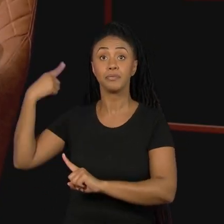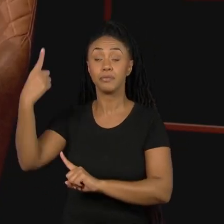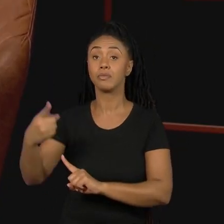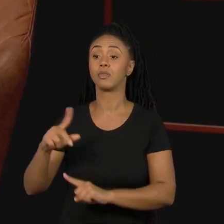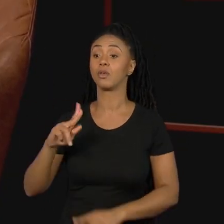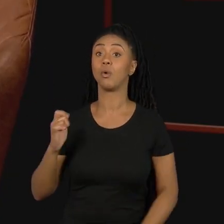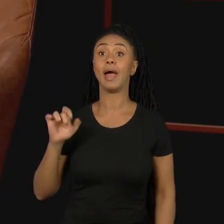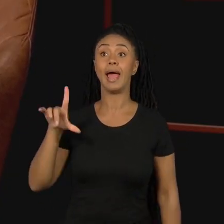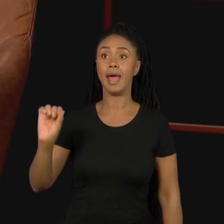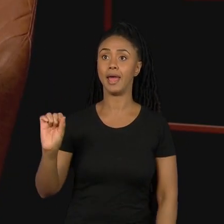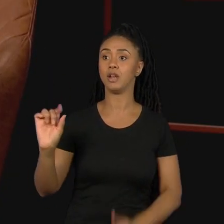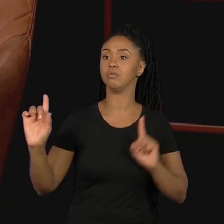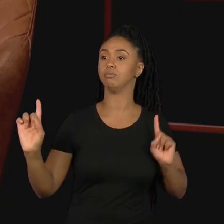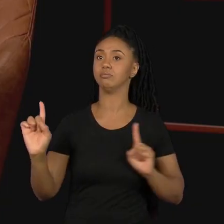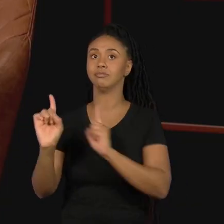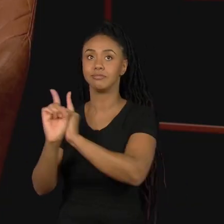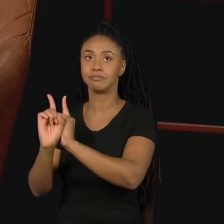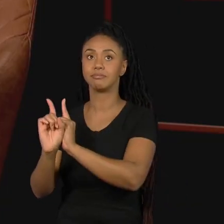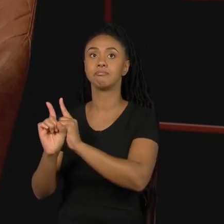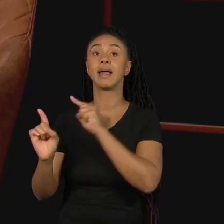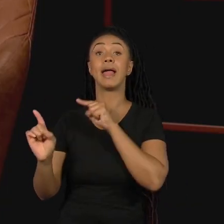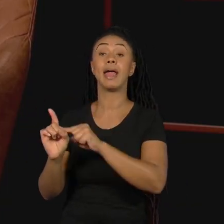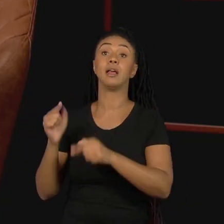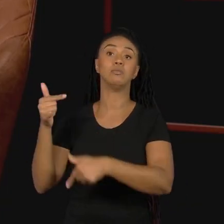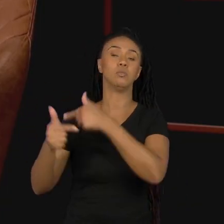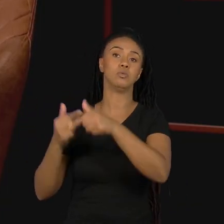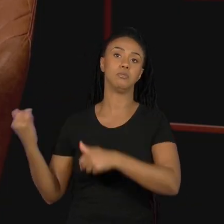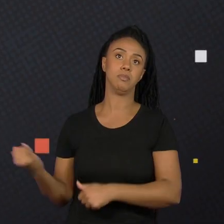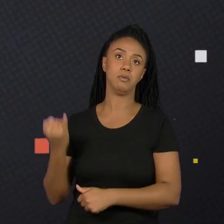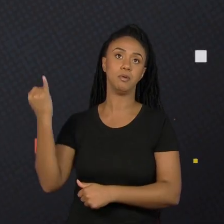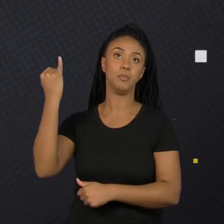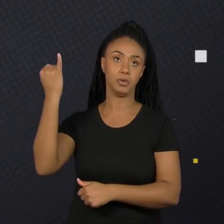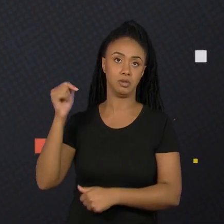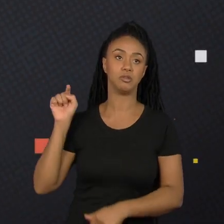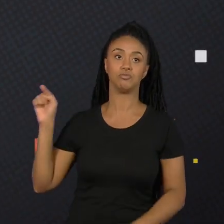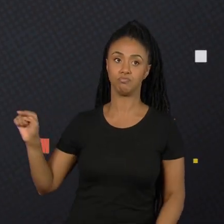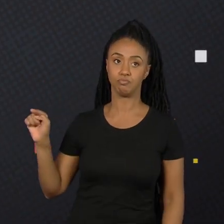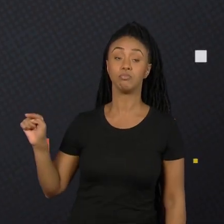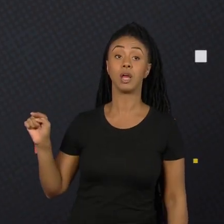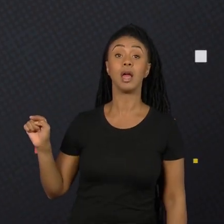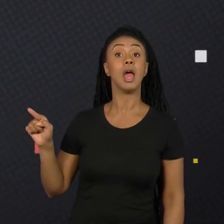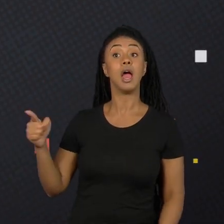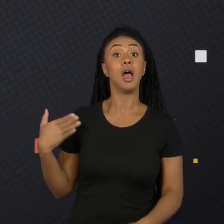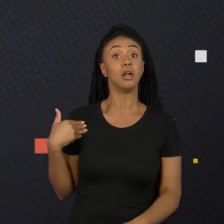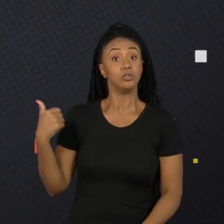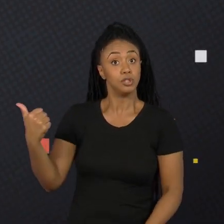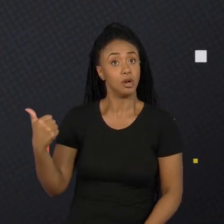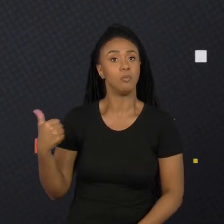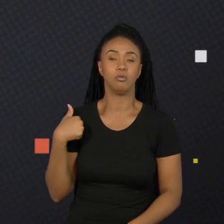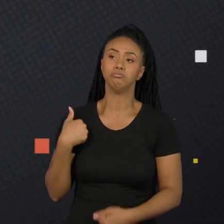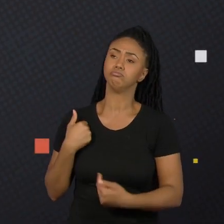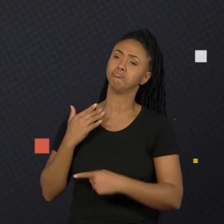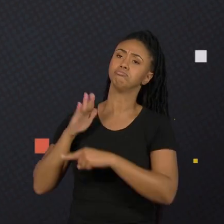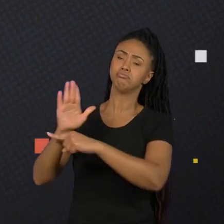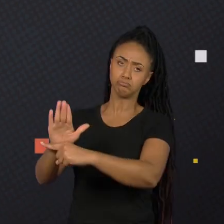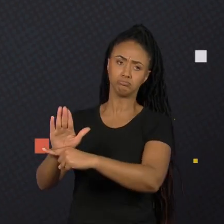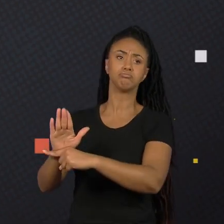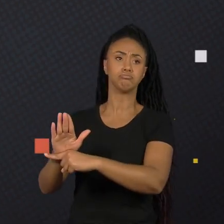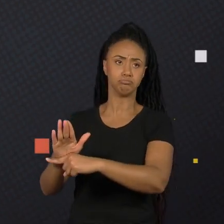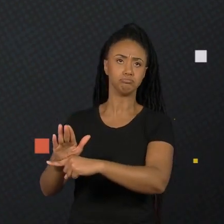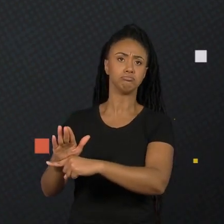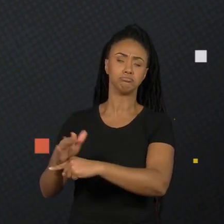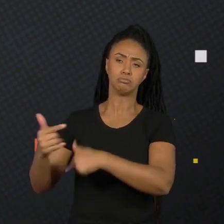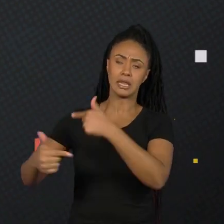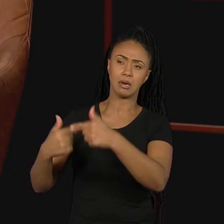Hélio, que estava fazendo a exposição dele mais importante, que foi na Whitechapel, e me chamou para ajudá-lo. E, a despeito